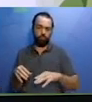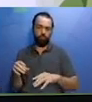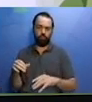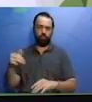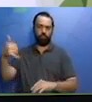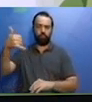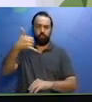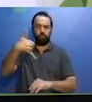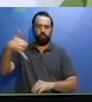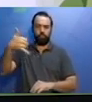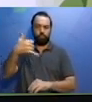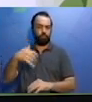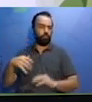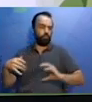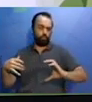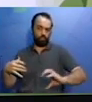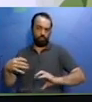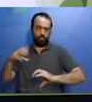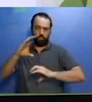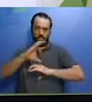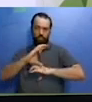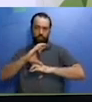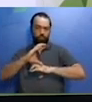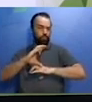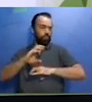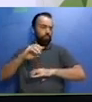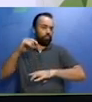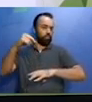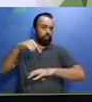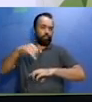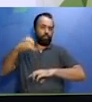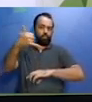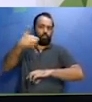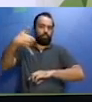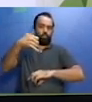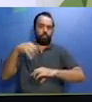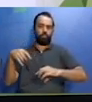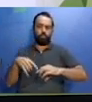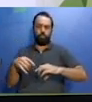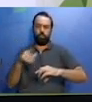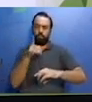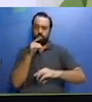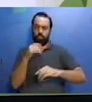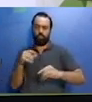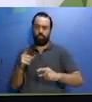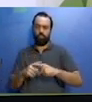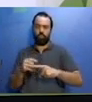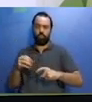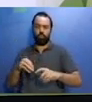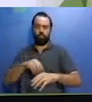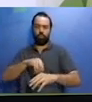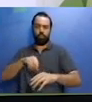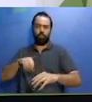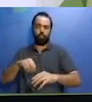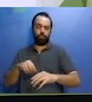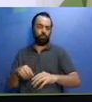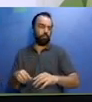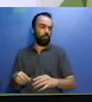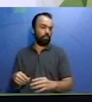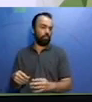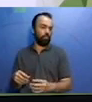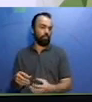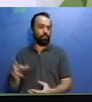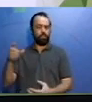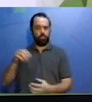temos aqui duas fases, o óleo e a água e o sal. No próximo processo, essa mistura é colocada num funil de bromo,